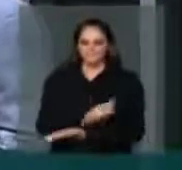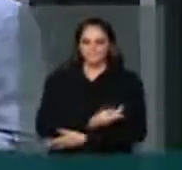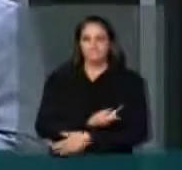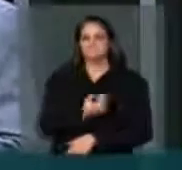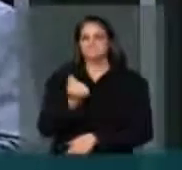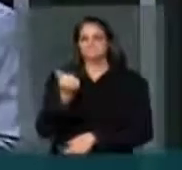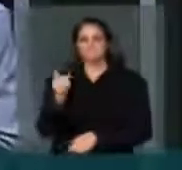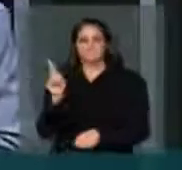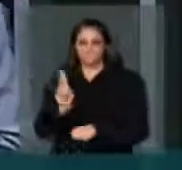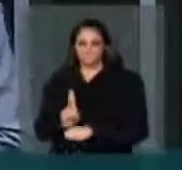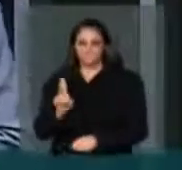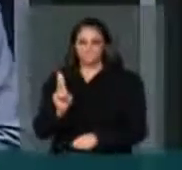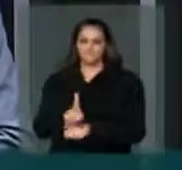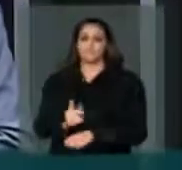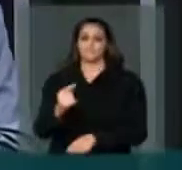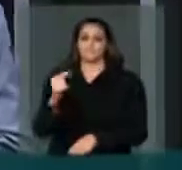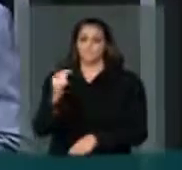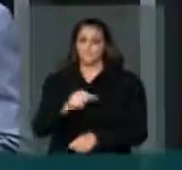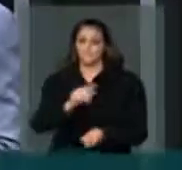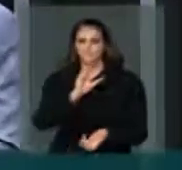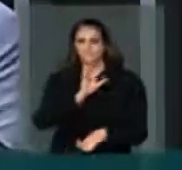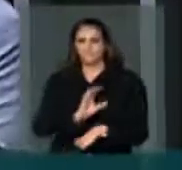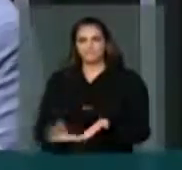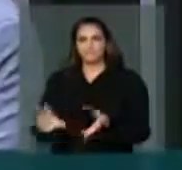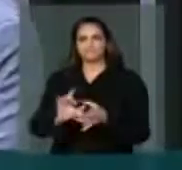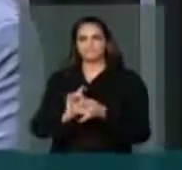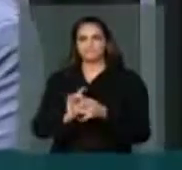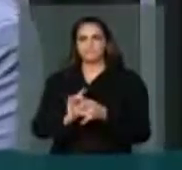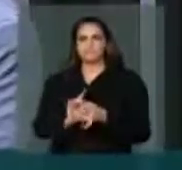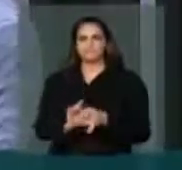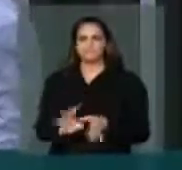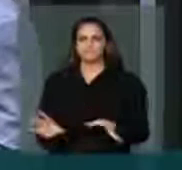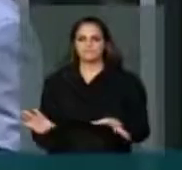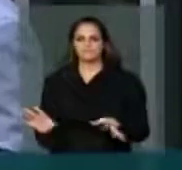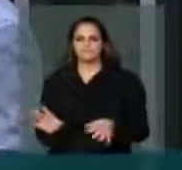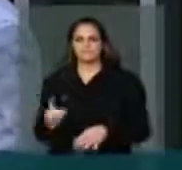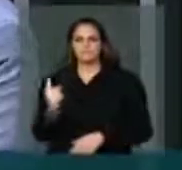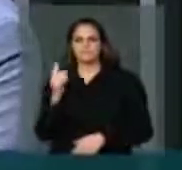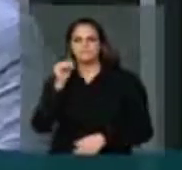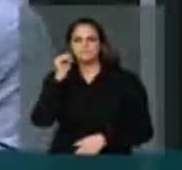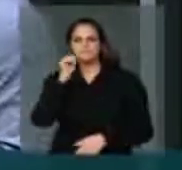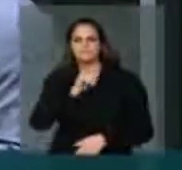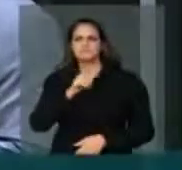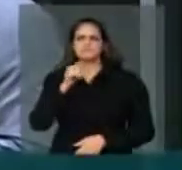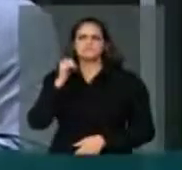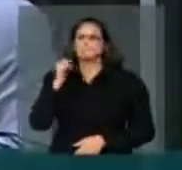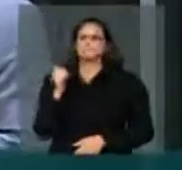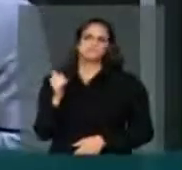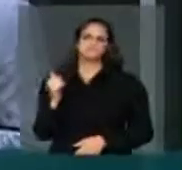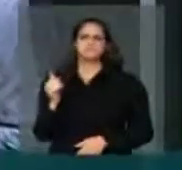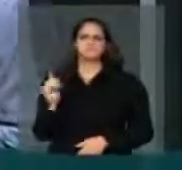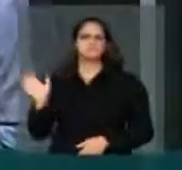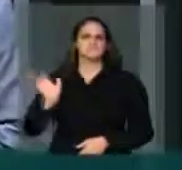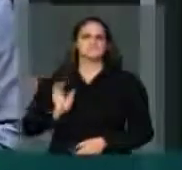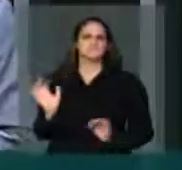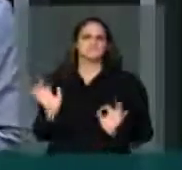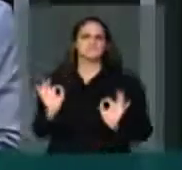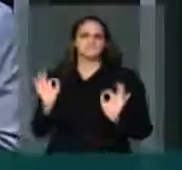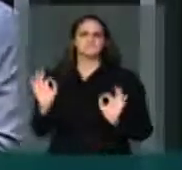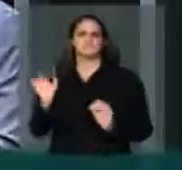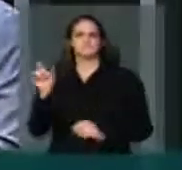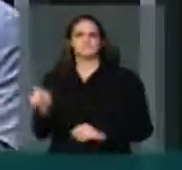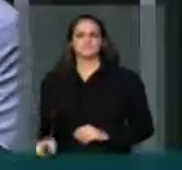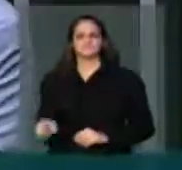ele concedeu à Socialite, a uma Socialite, e pasmem os senhores